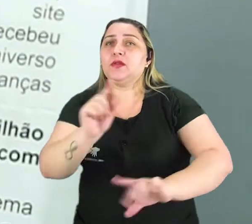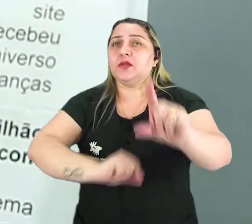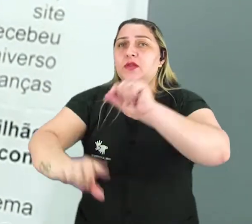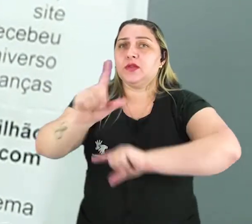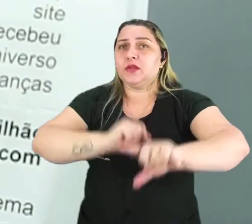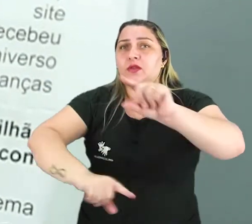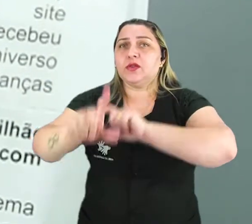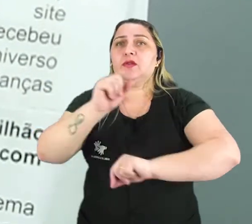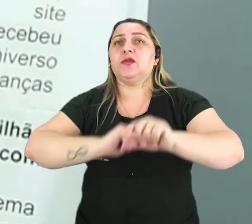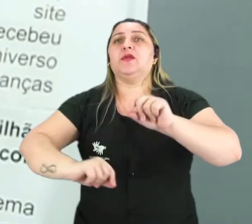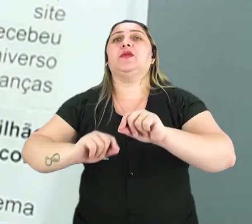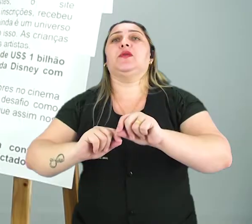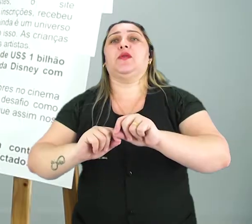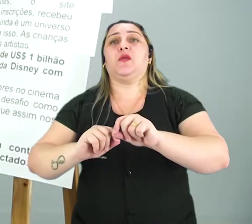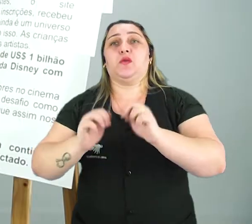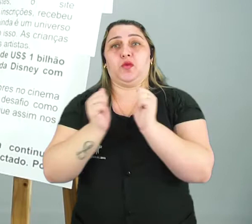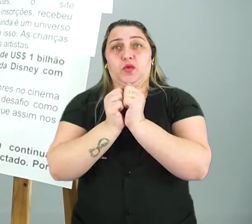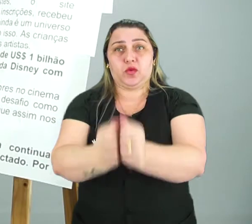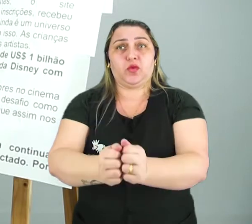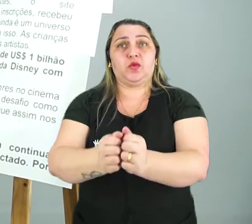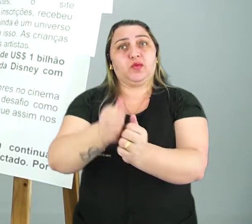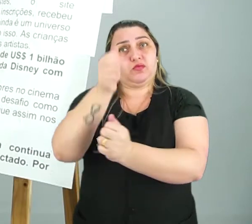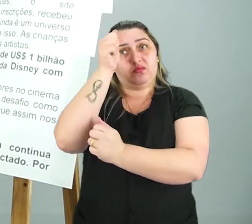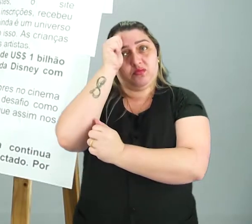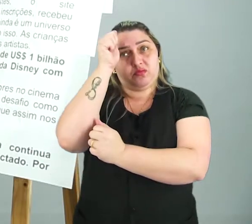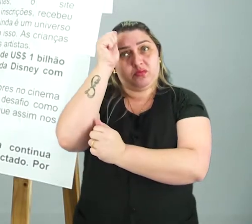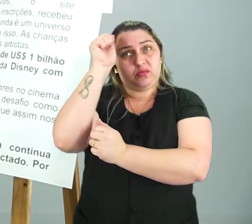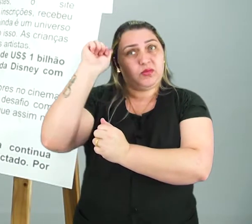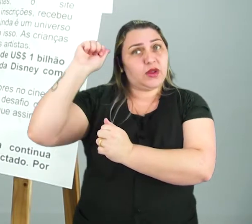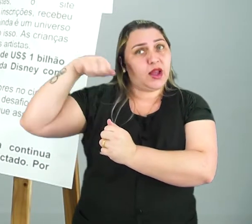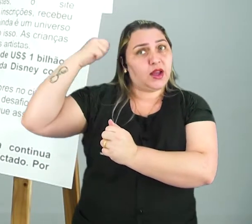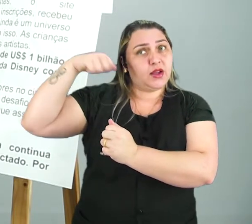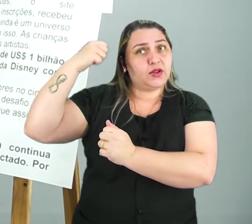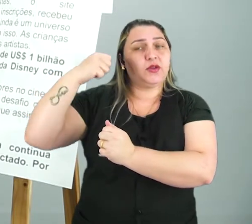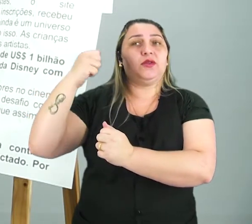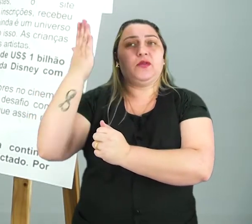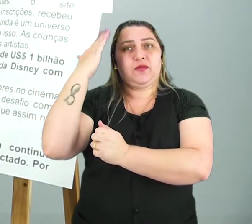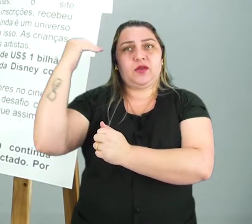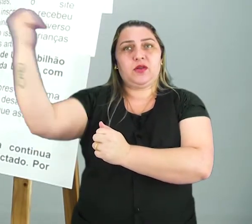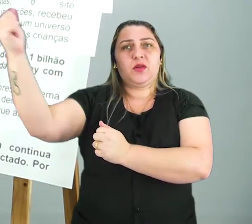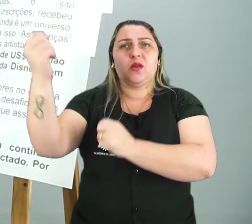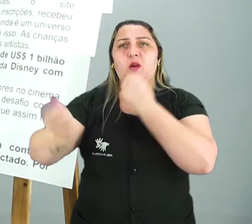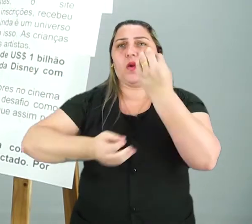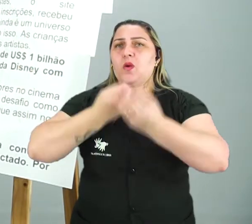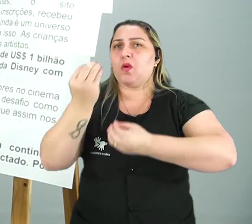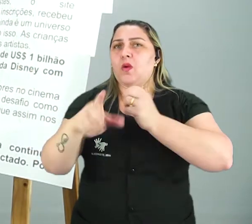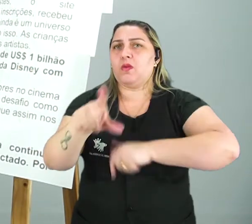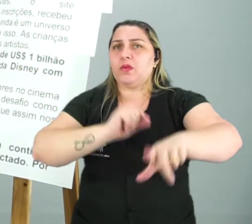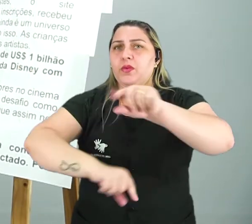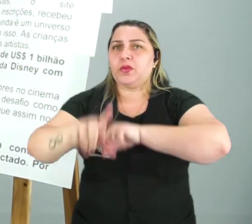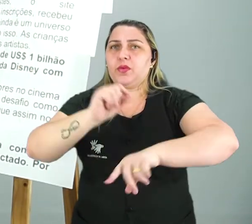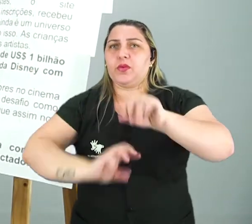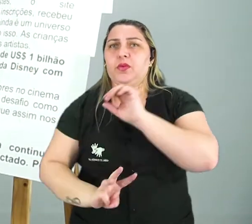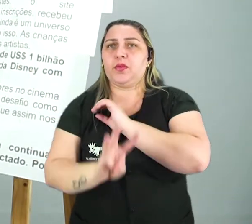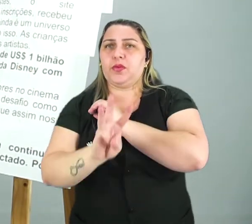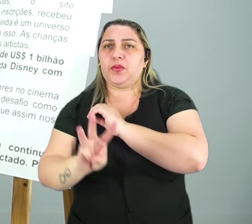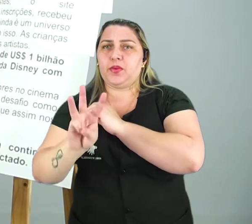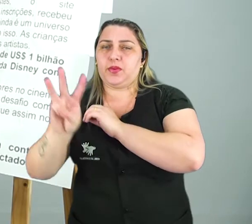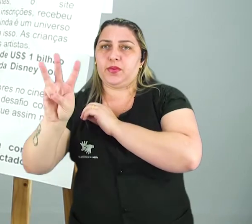como pequenos grandes artistas. Foi o que o Maurício respondeu. Como seria a seleção dessas crianças, né? Através desse